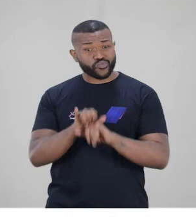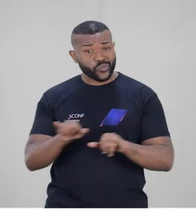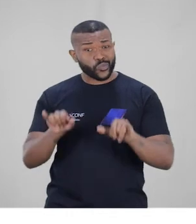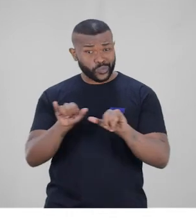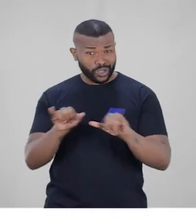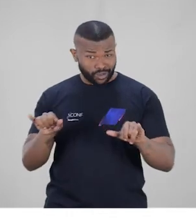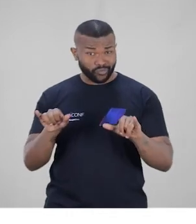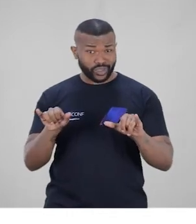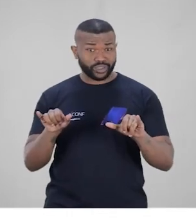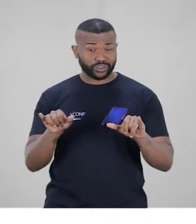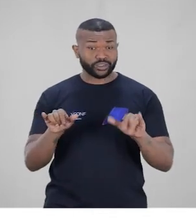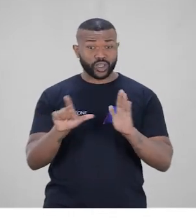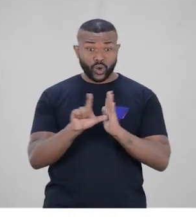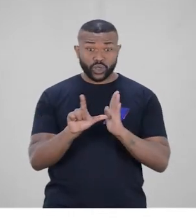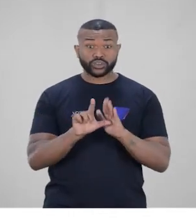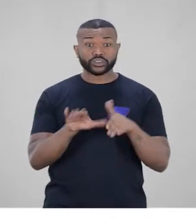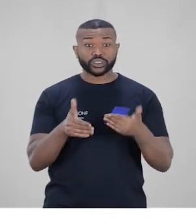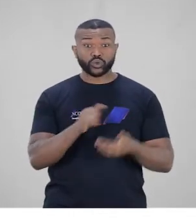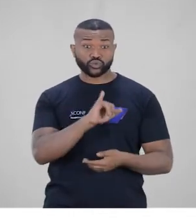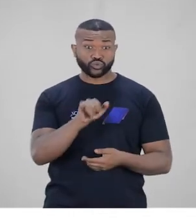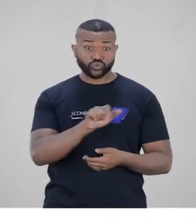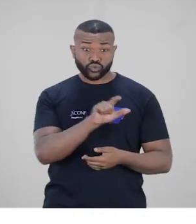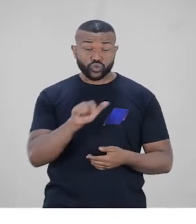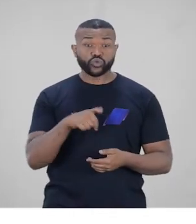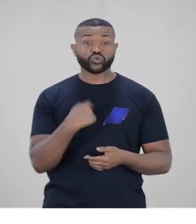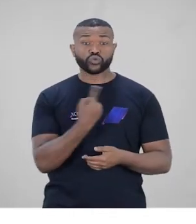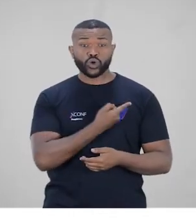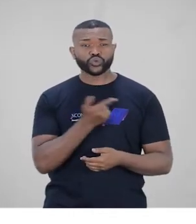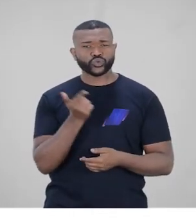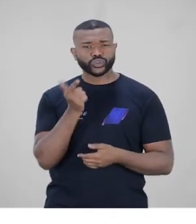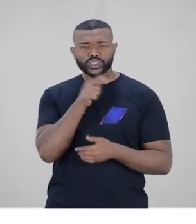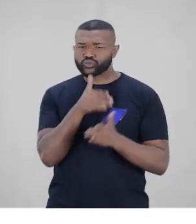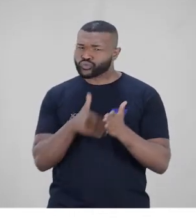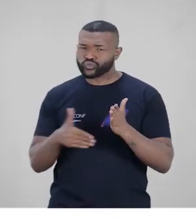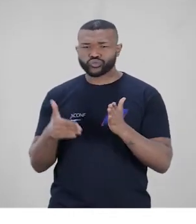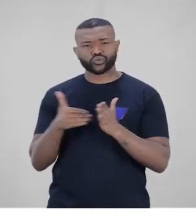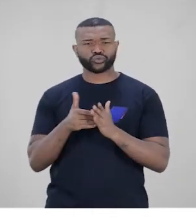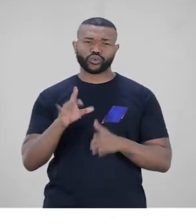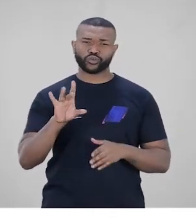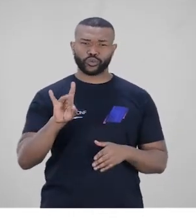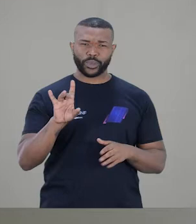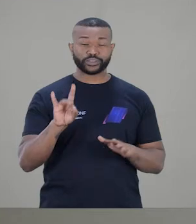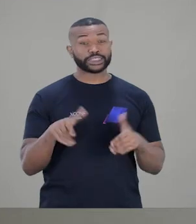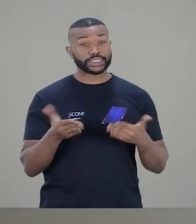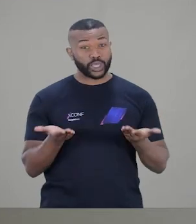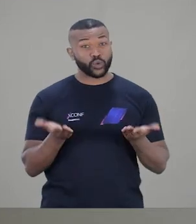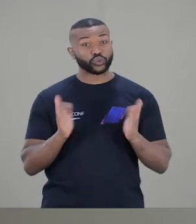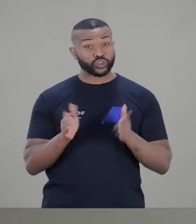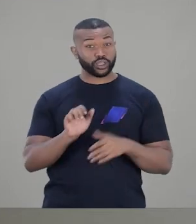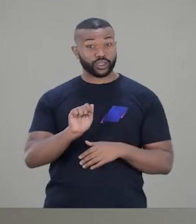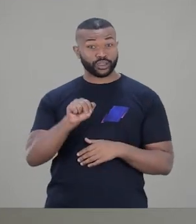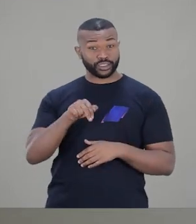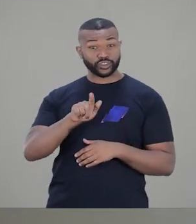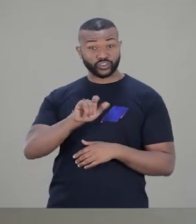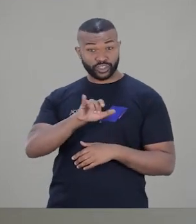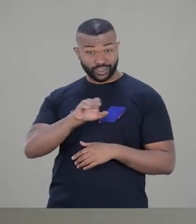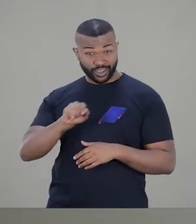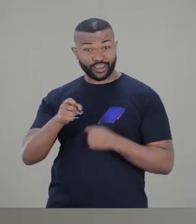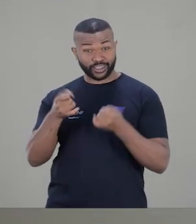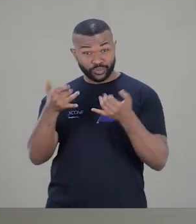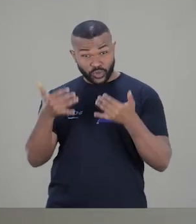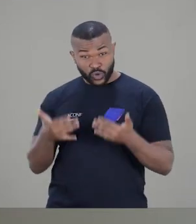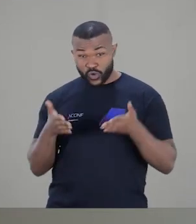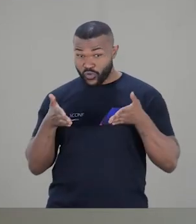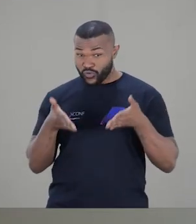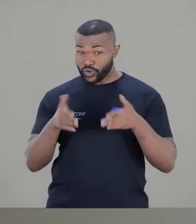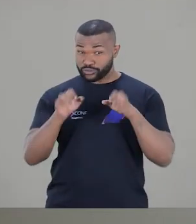nas lojas. Então, a partir de julho, a gente conseguiu fazer isso de forma totalmente automática. Bom, como a Angélica comentou, um ponto